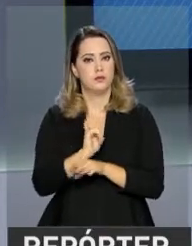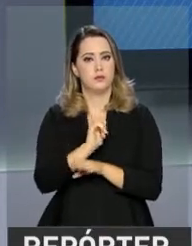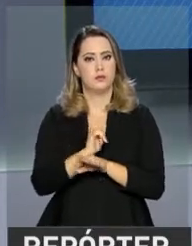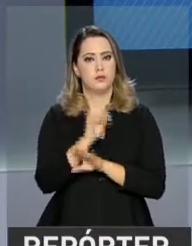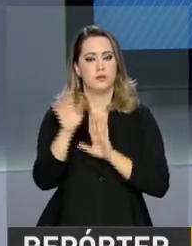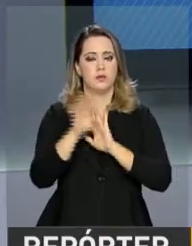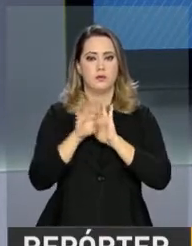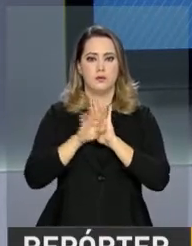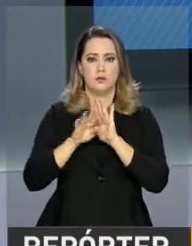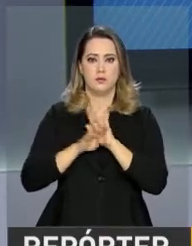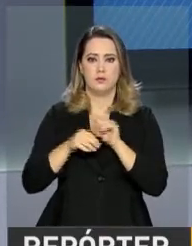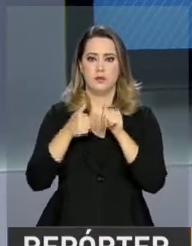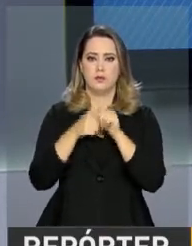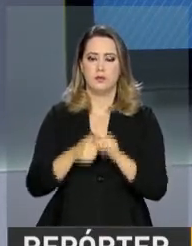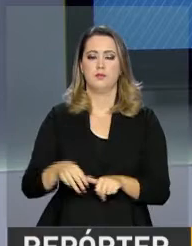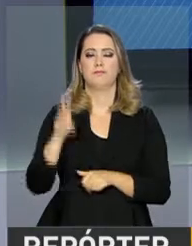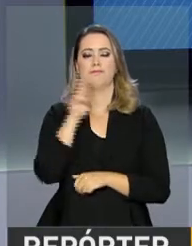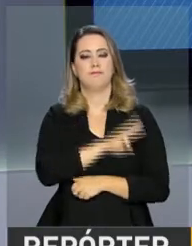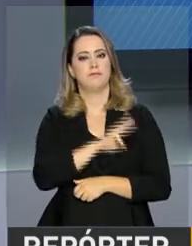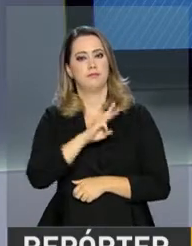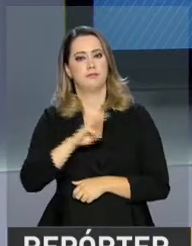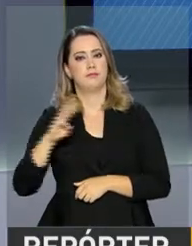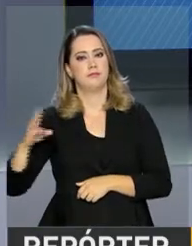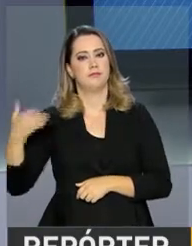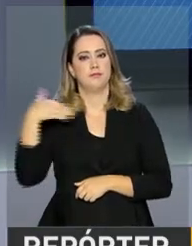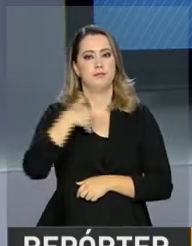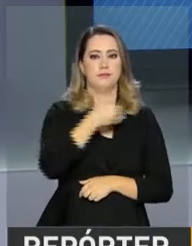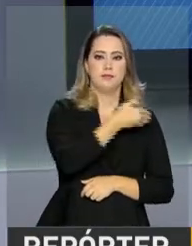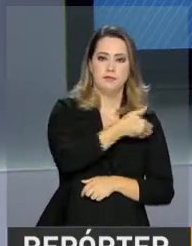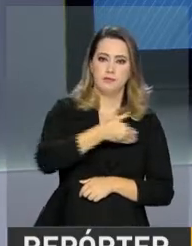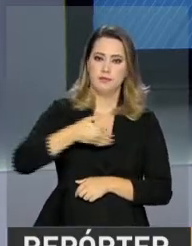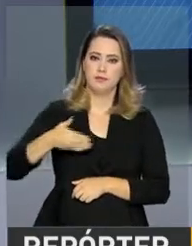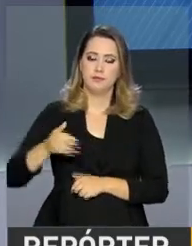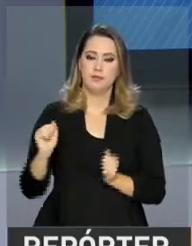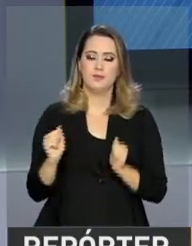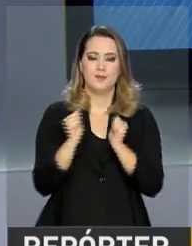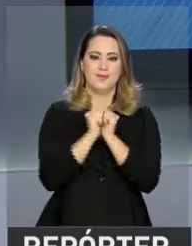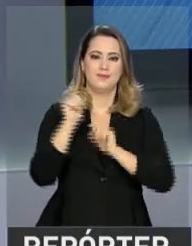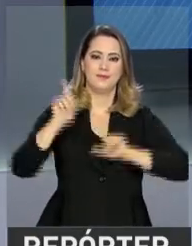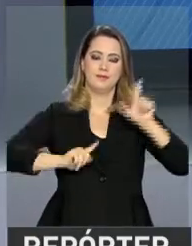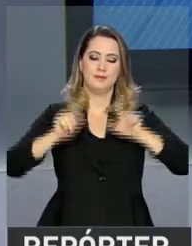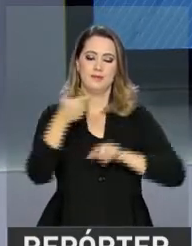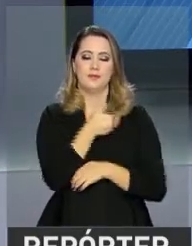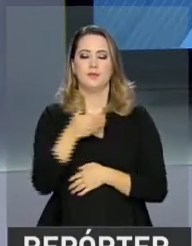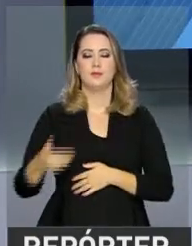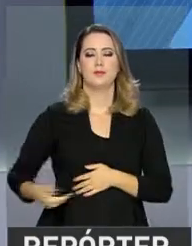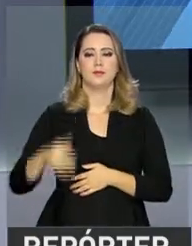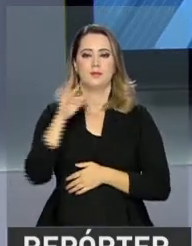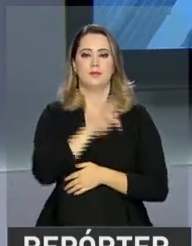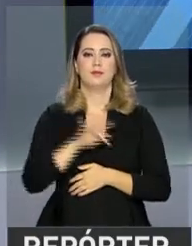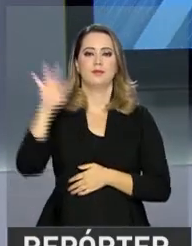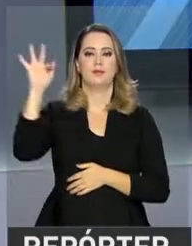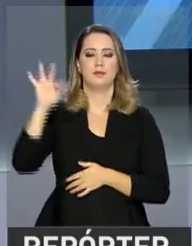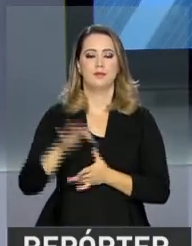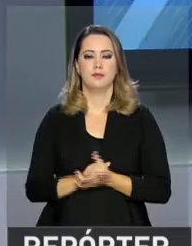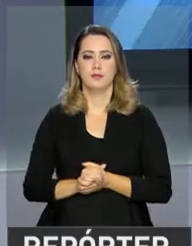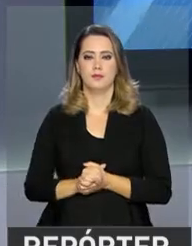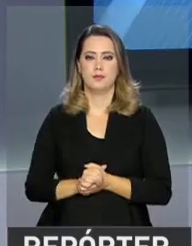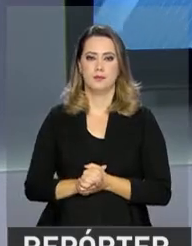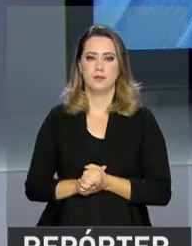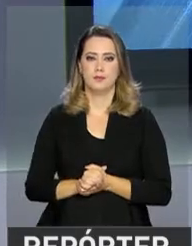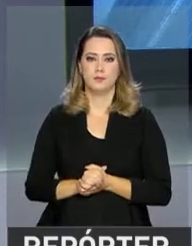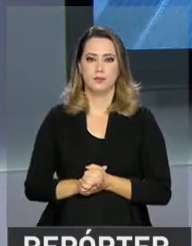no youtube e toda a nossa programação também está na página da nbr na internet continue com a gente na nbr a tv do governo